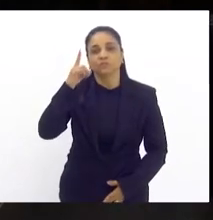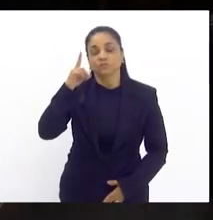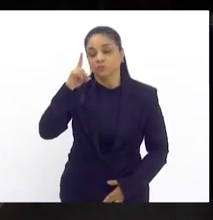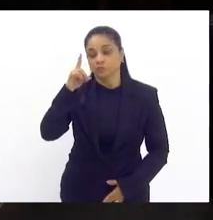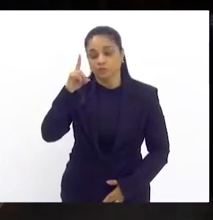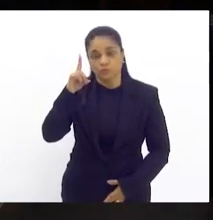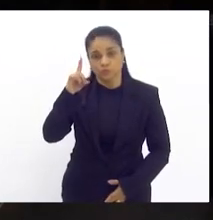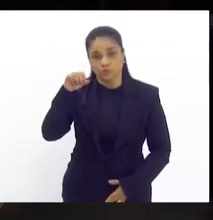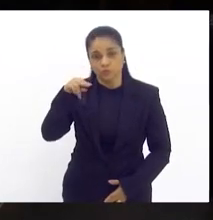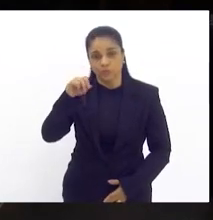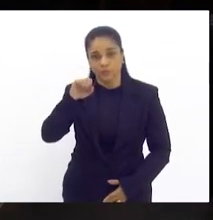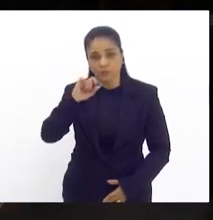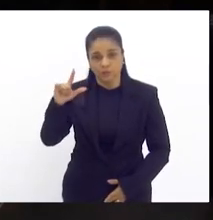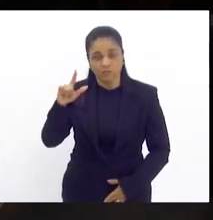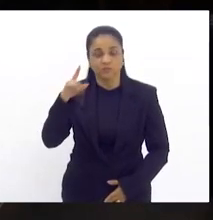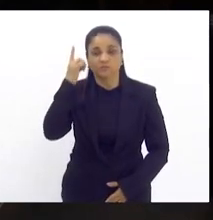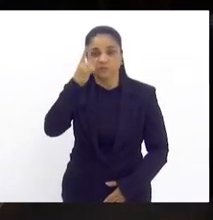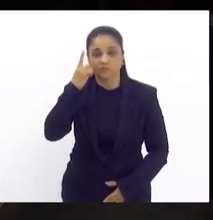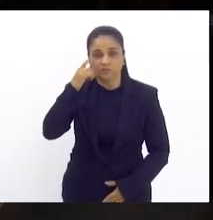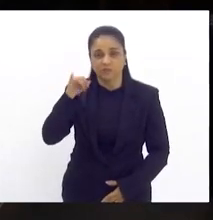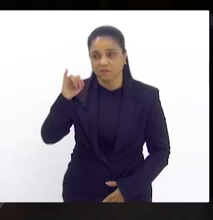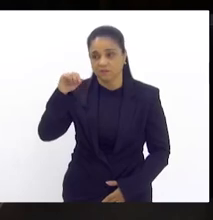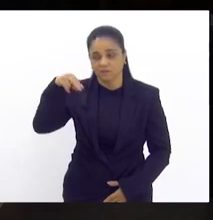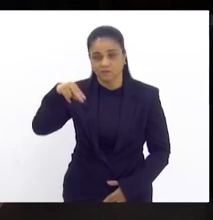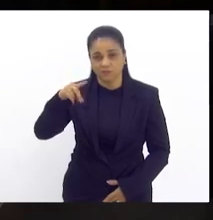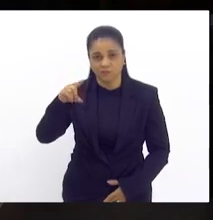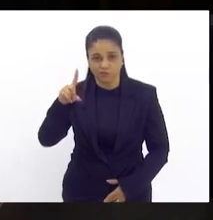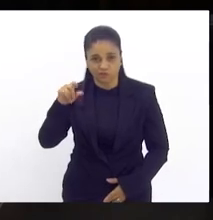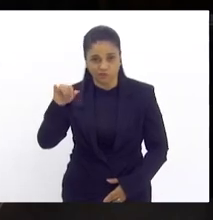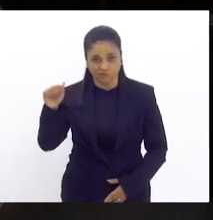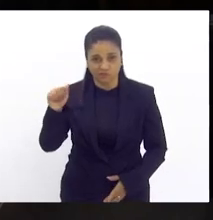a senhora deputada Índia Armelau,